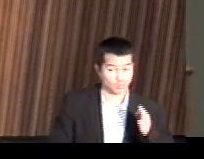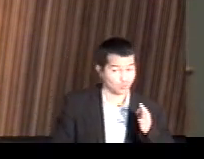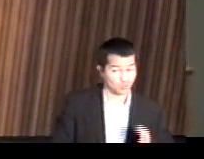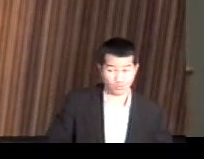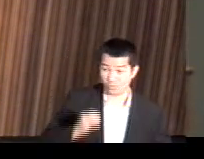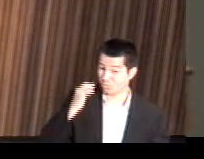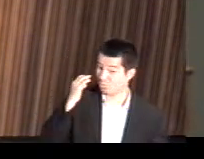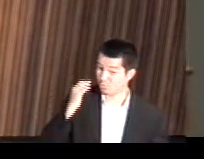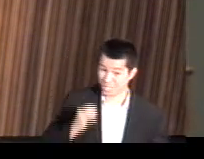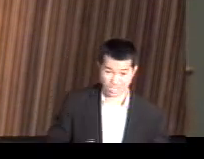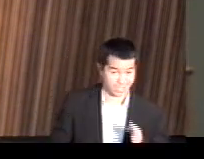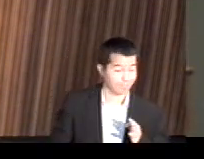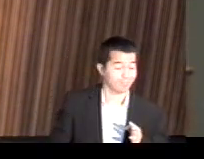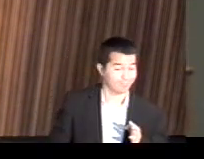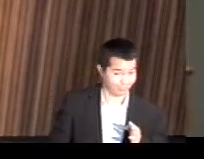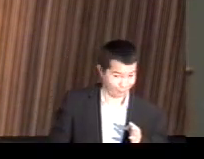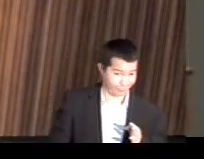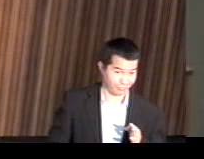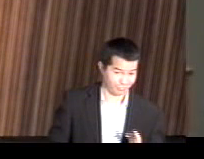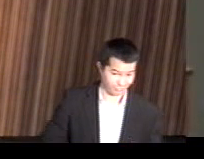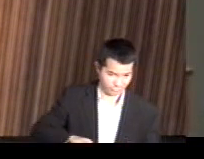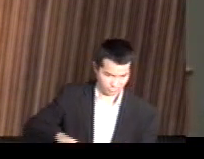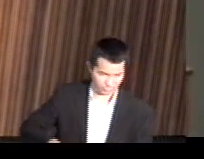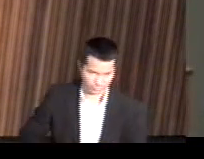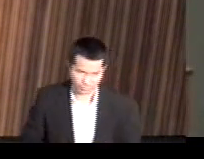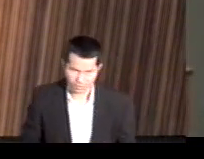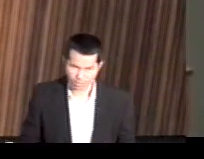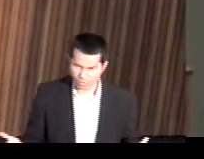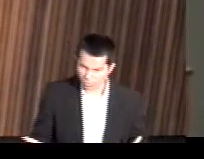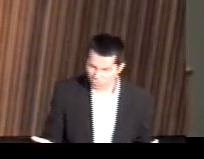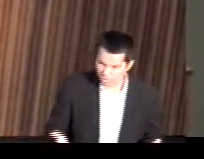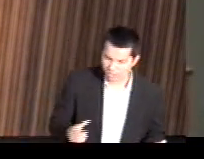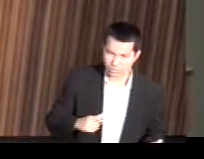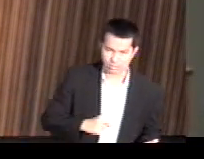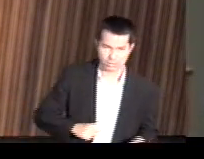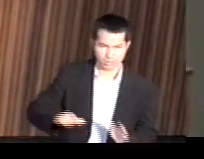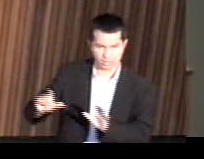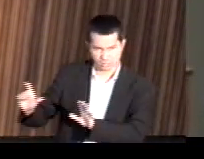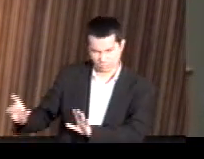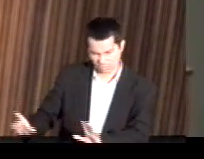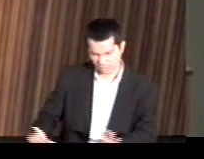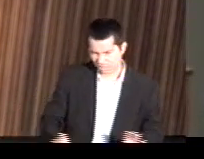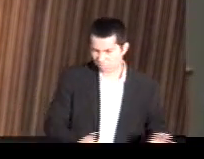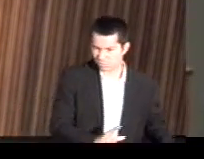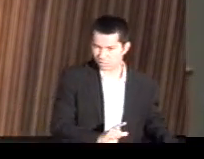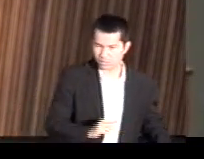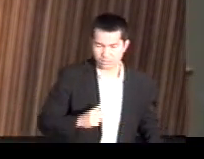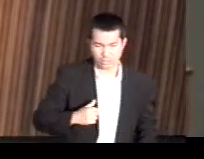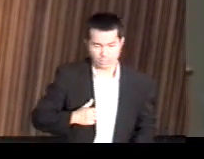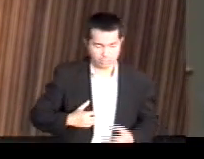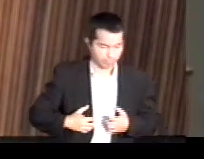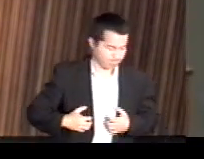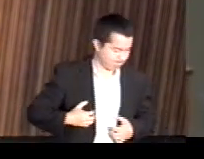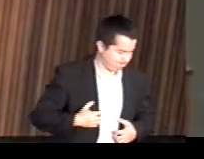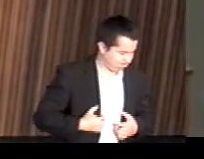Nessas últimas semanas, eu tenho ficado muito incomodado. Eu queria desafiar você para orar por isso junto comigo.